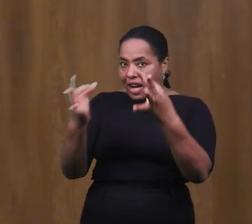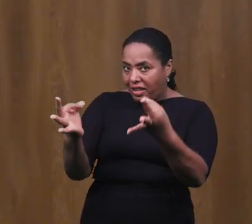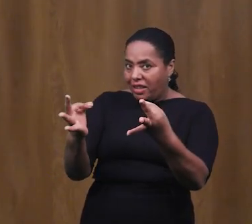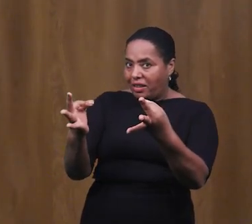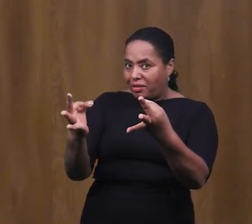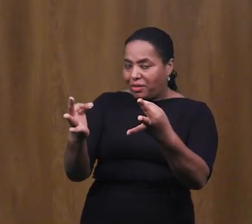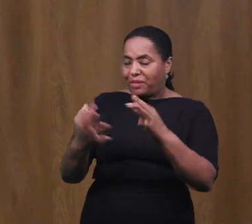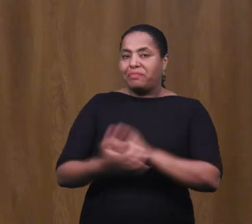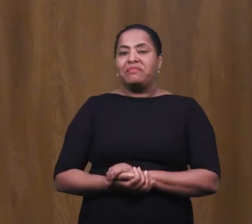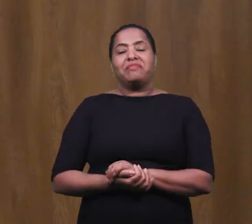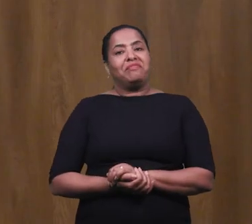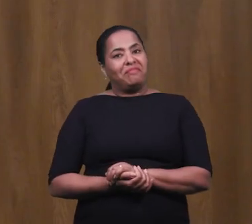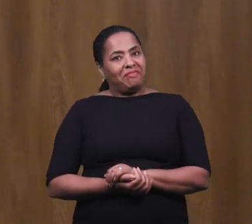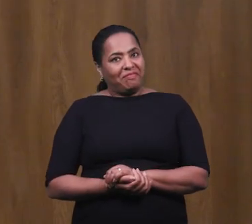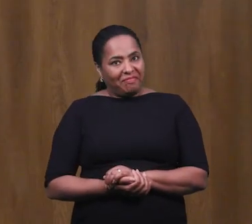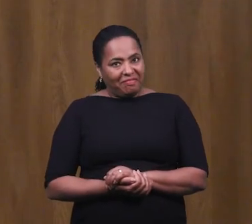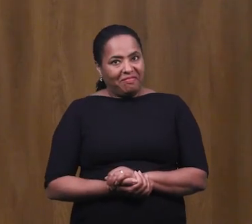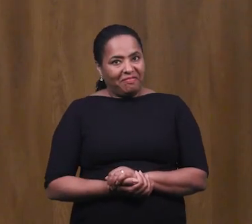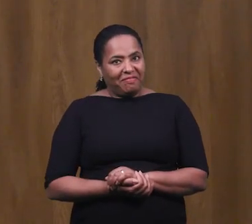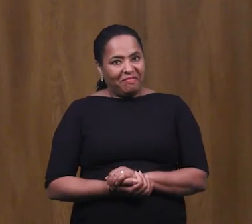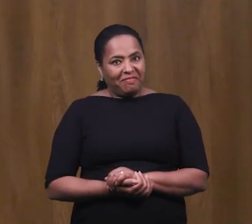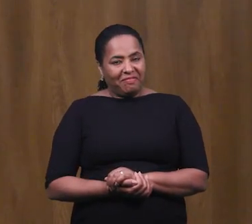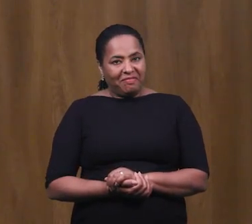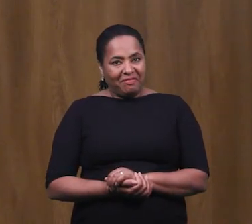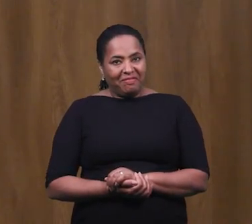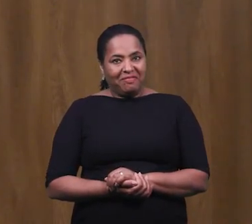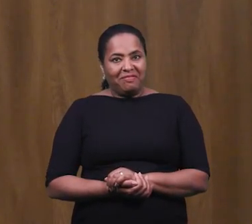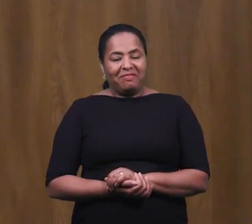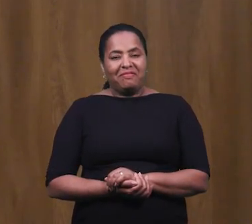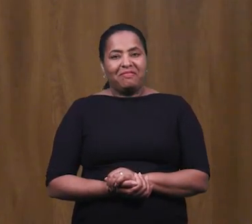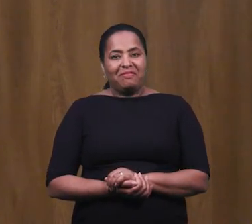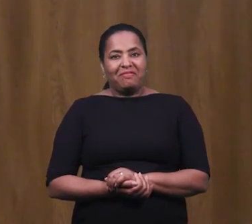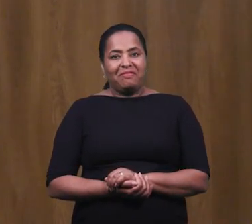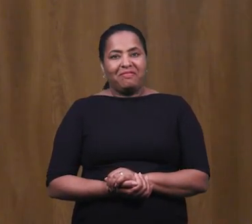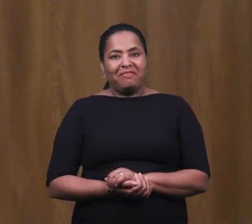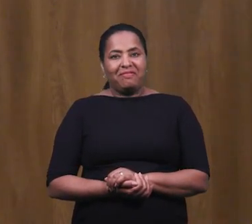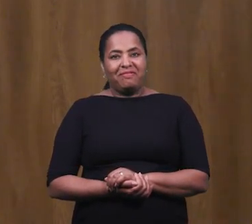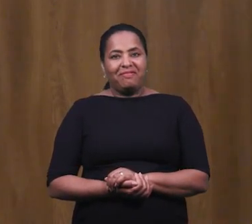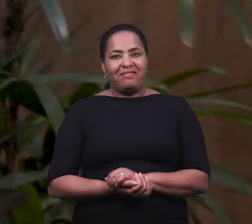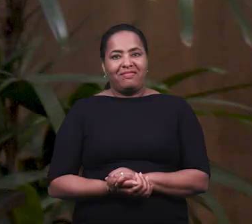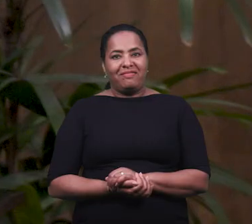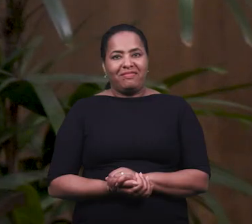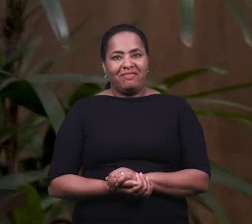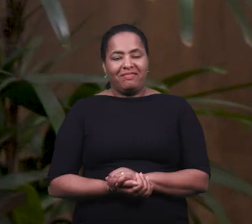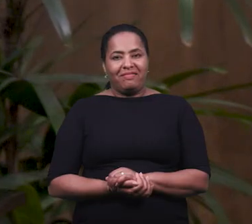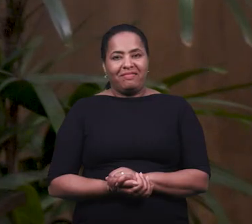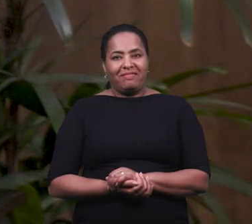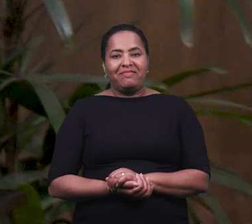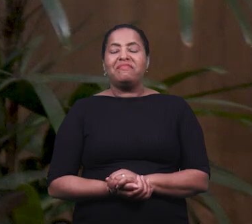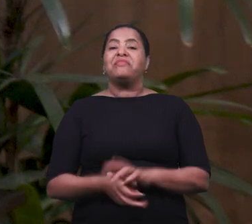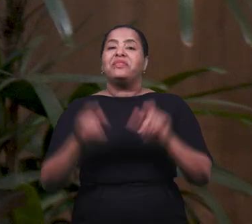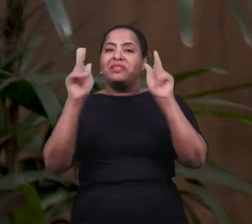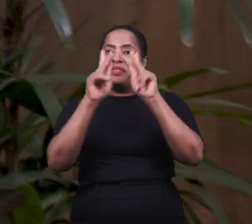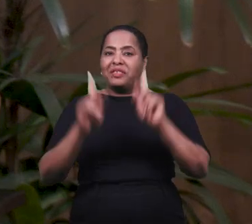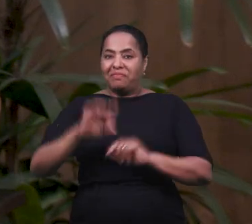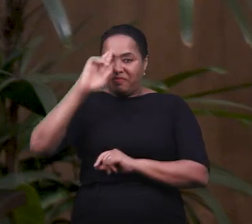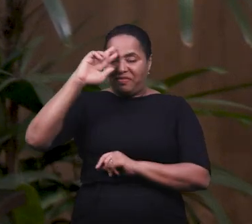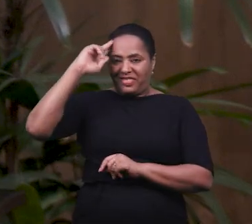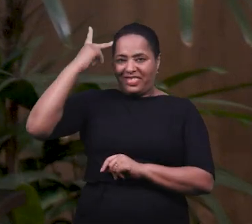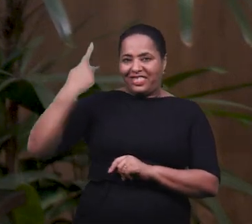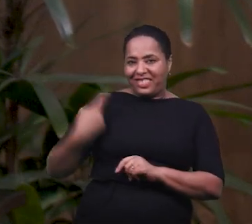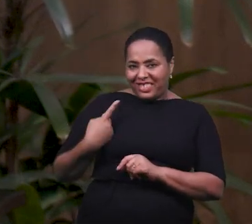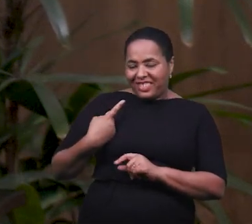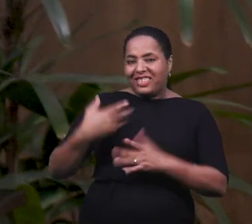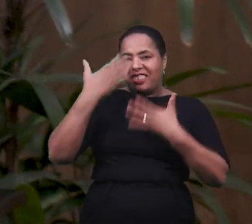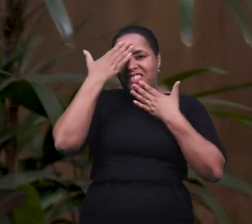um especialista. Cumprimentamos a todos com a paz do Senhor Jesus. A paz do Senhor, Helena, obrigada